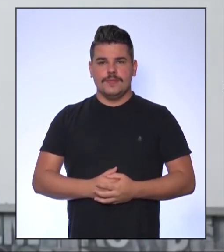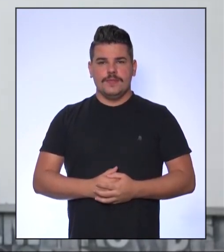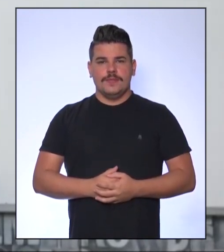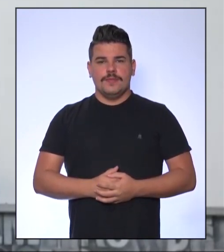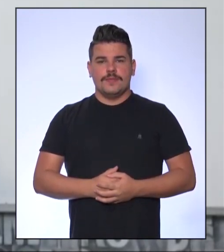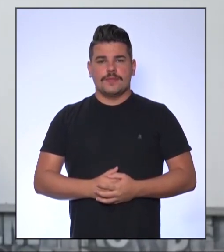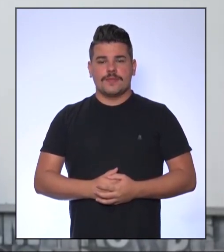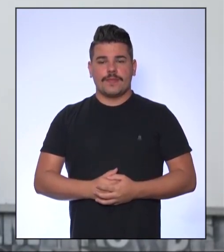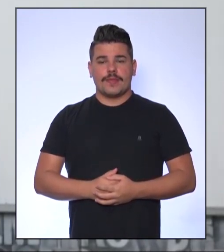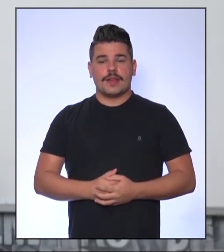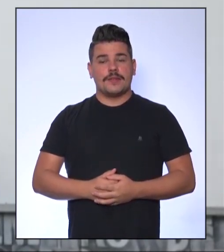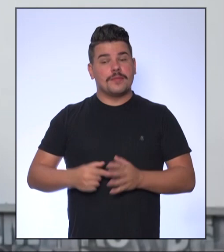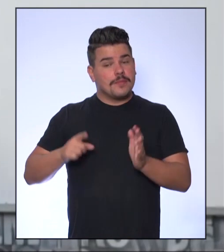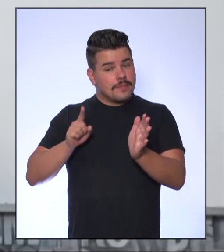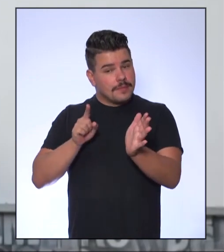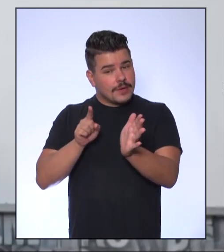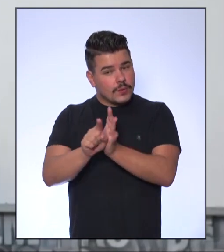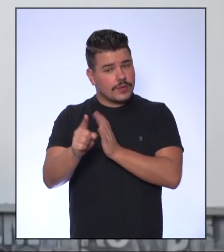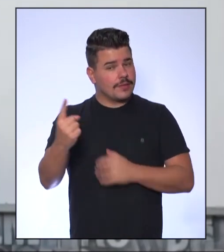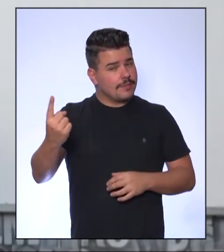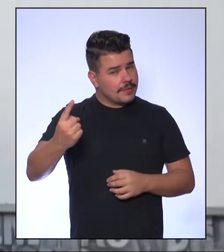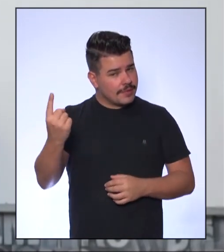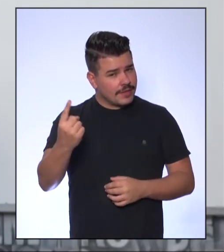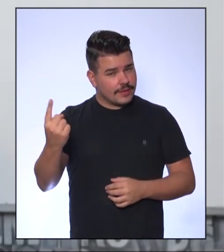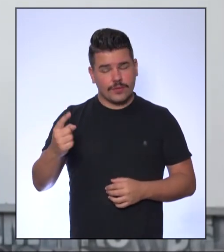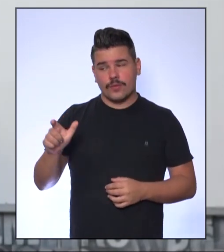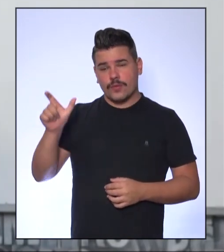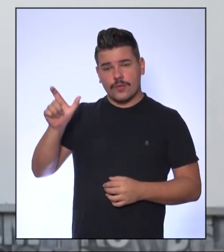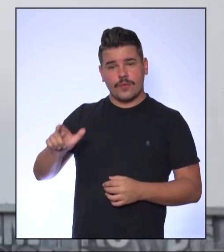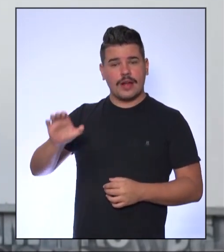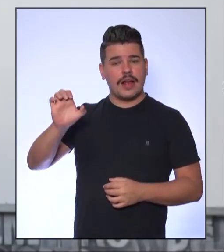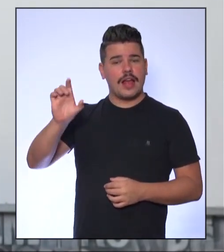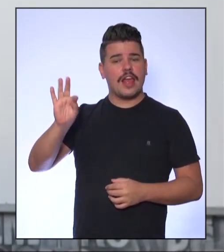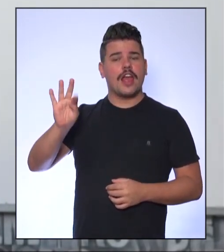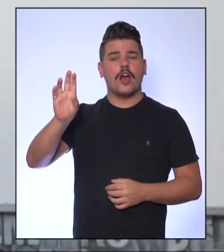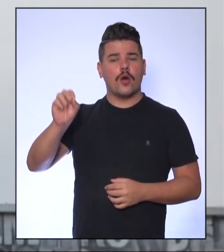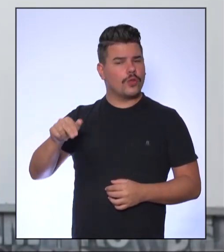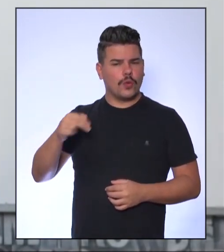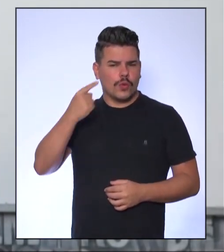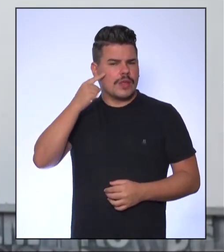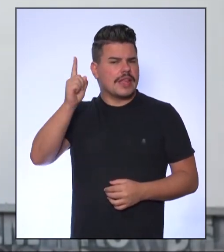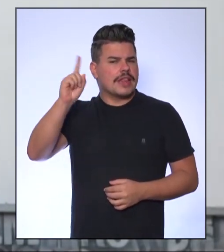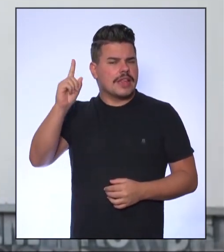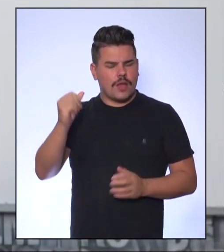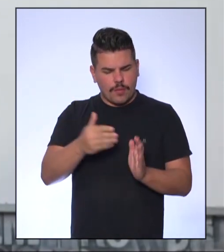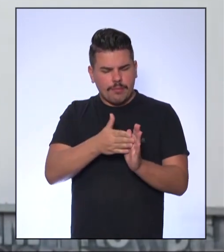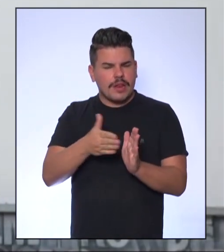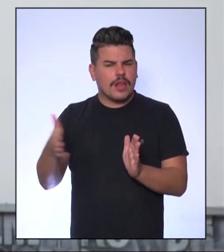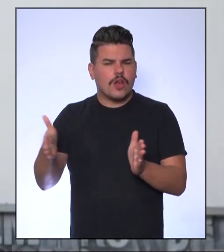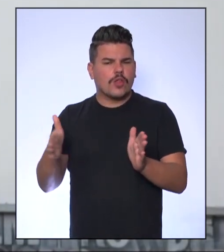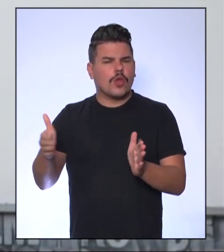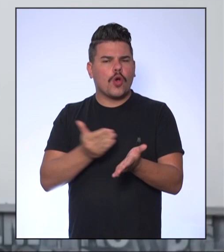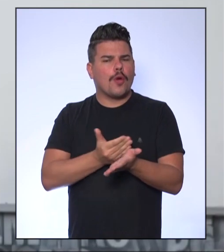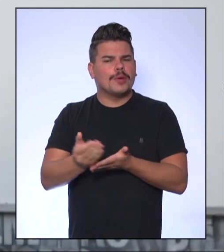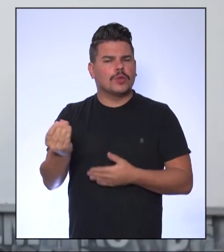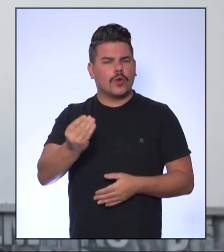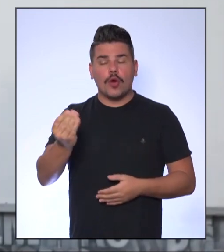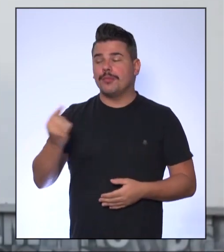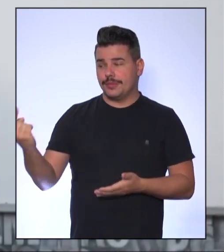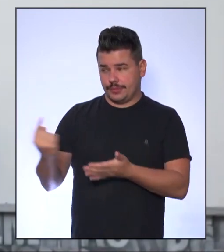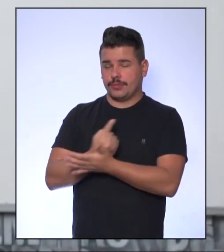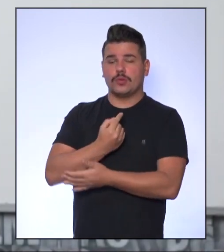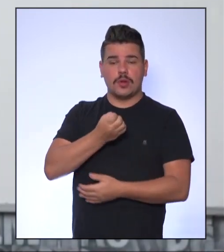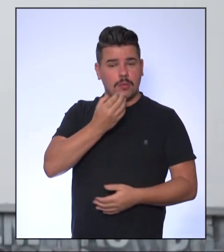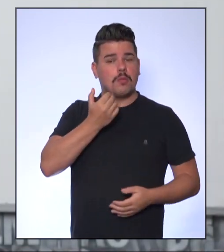Primeira pergunta aqui. O Elton não entendeu quando essa época começou. Elton, pergunta bem pertinente. Quando